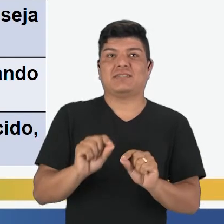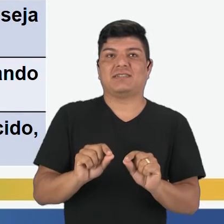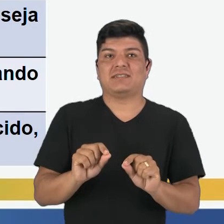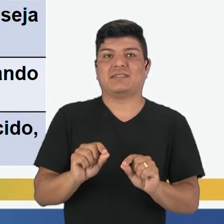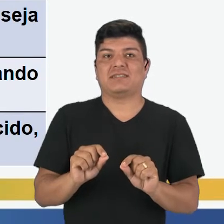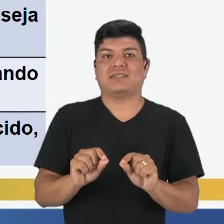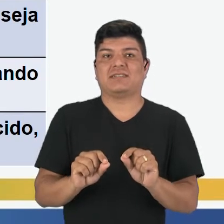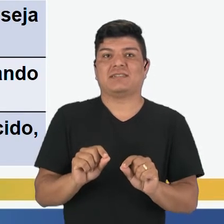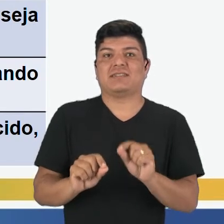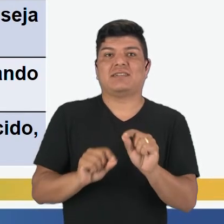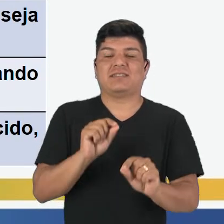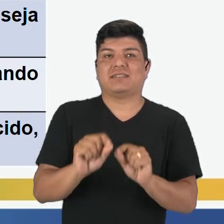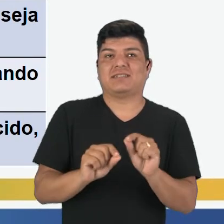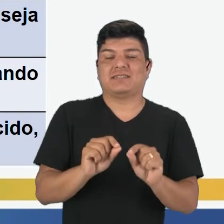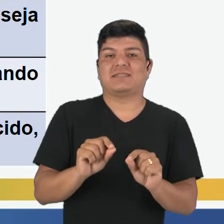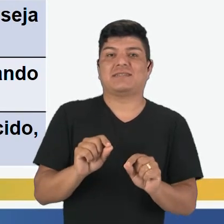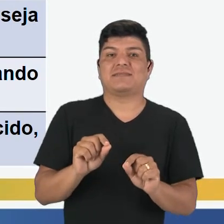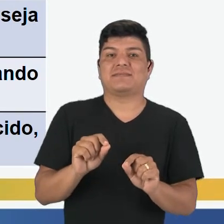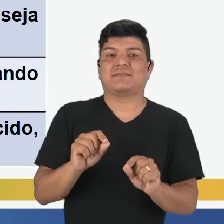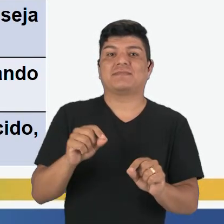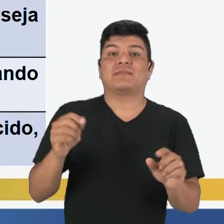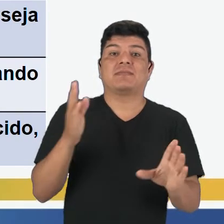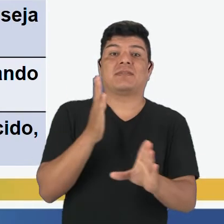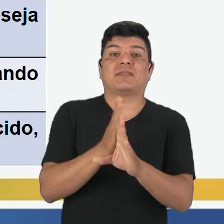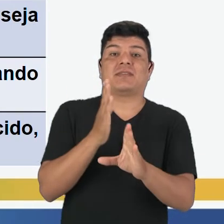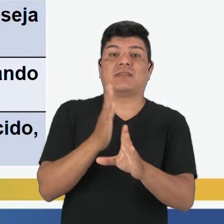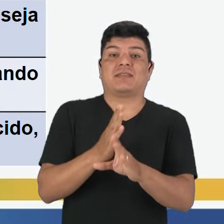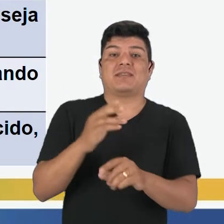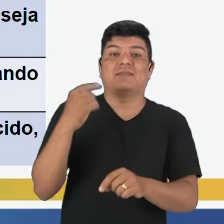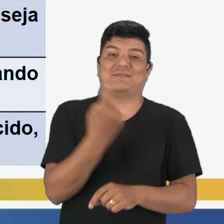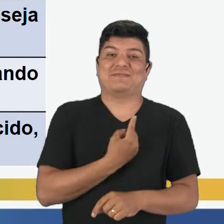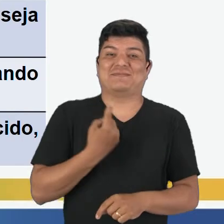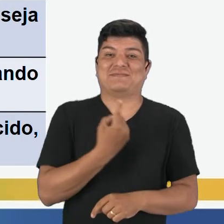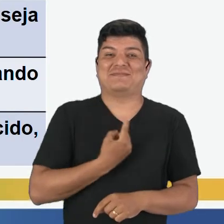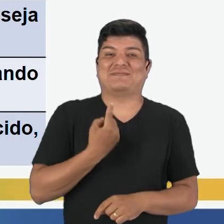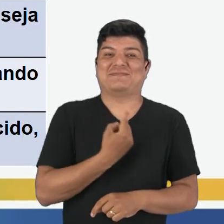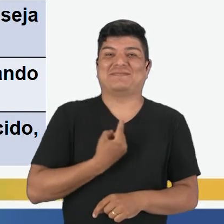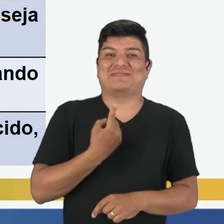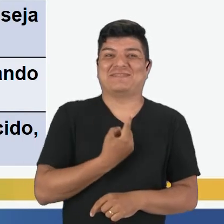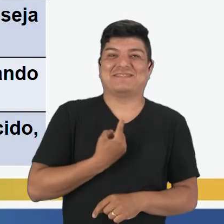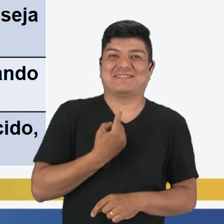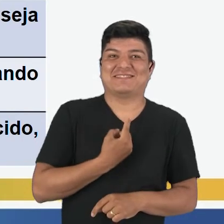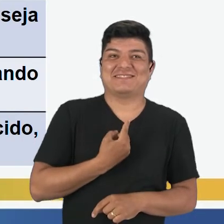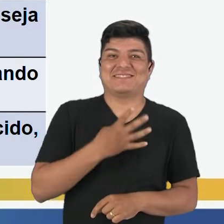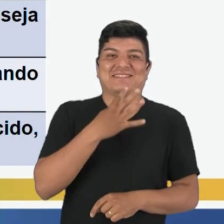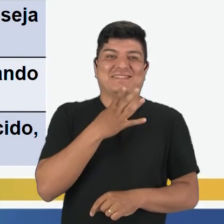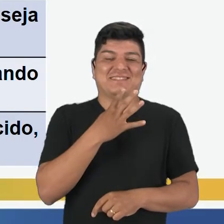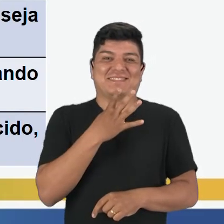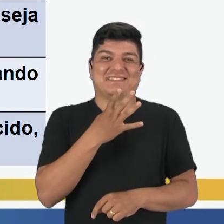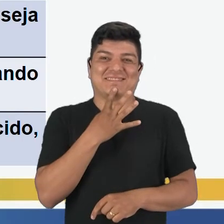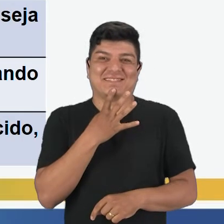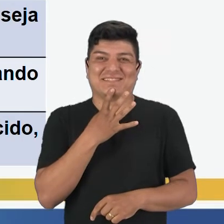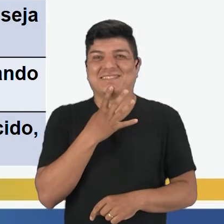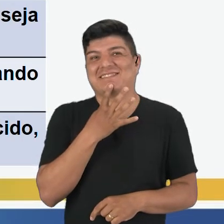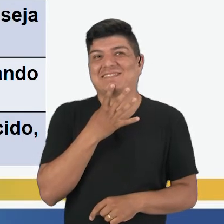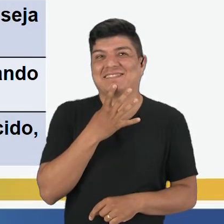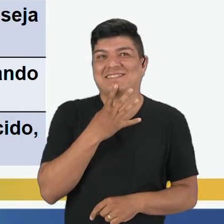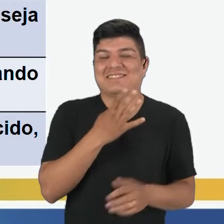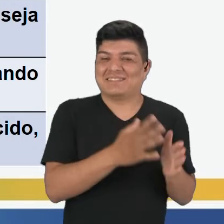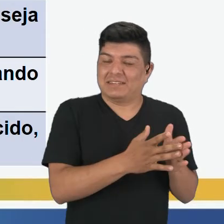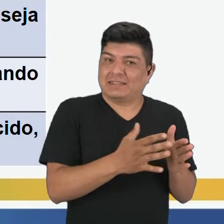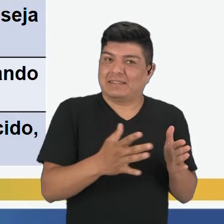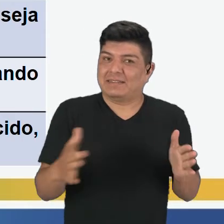se tornam líderes por demagogia ou por marketing individual, mas o seu reconhecimento decorre